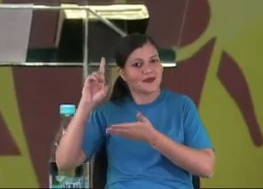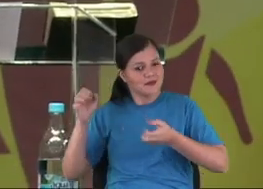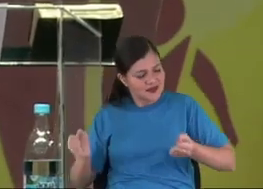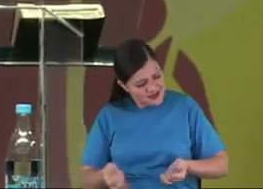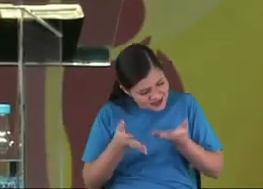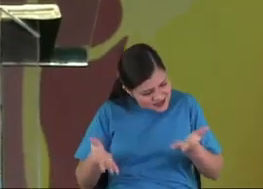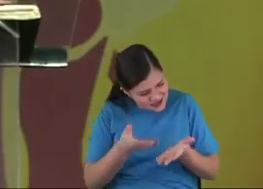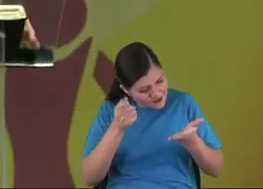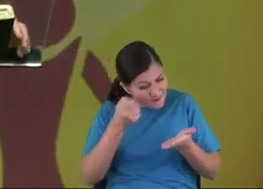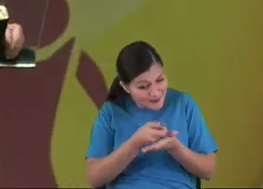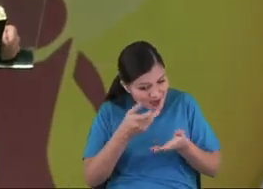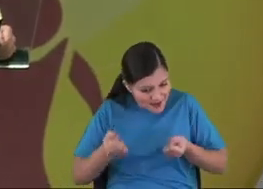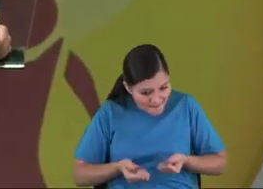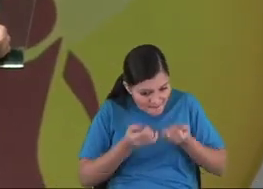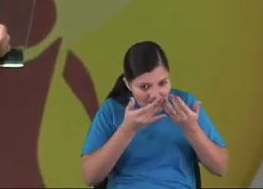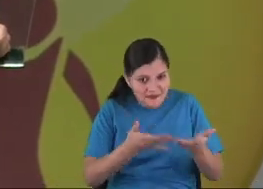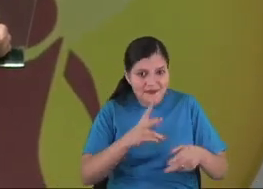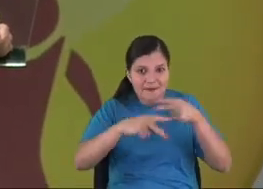recompense seu filho